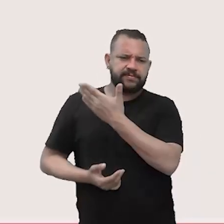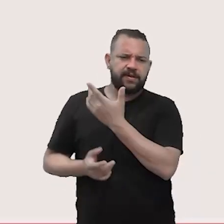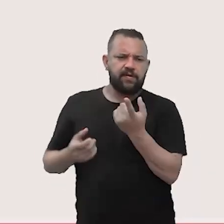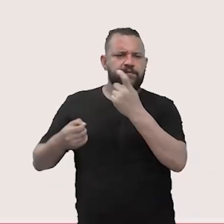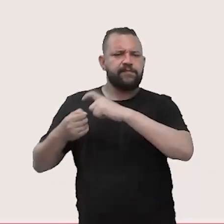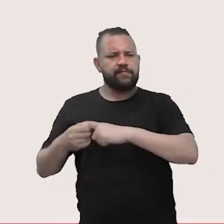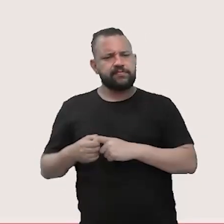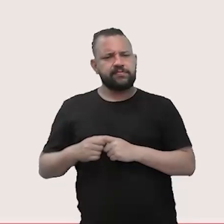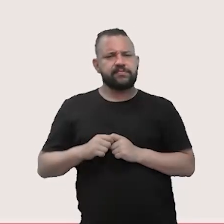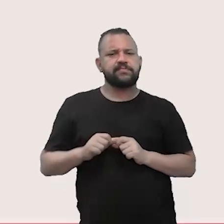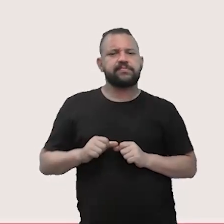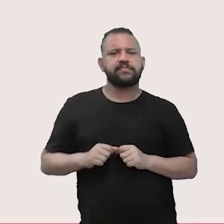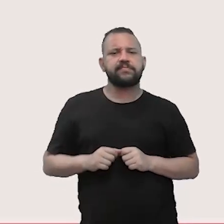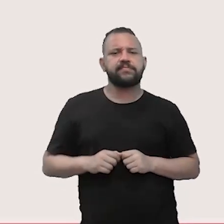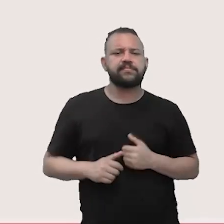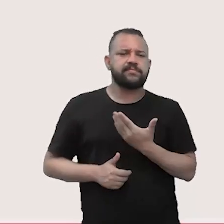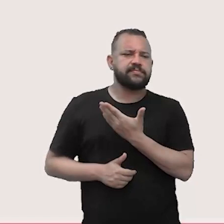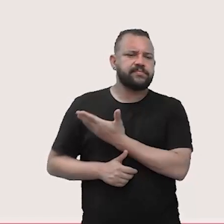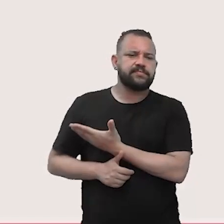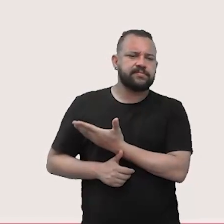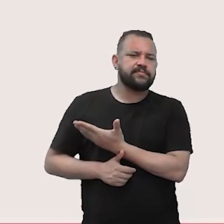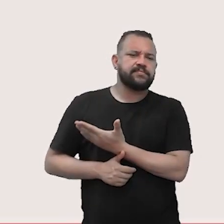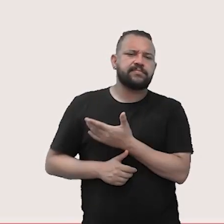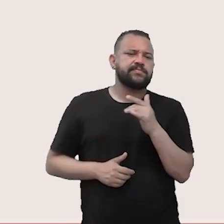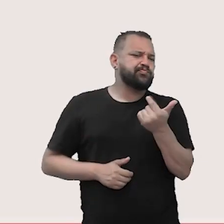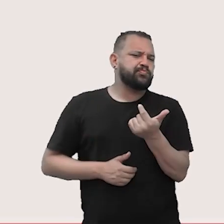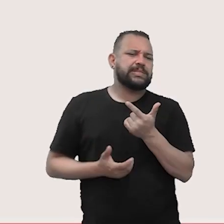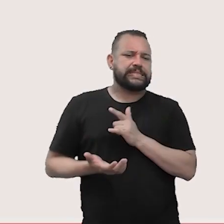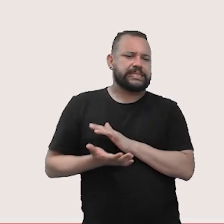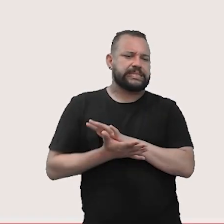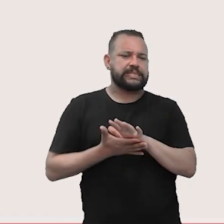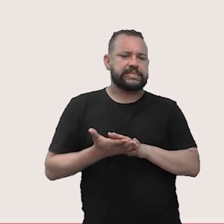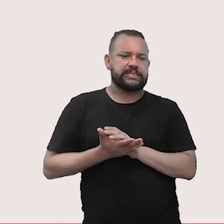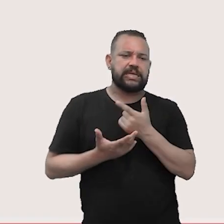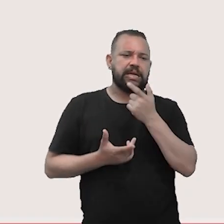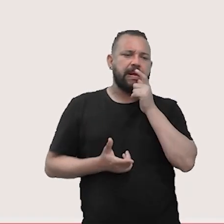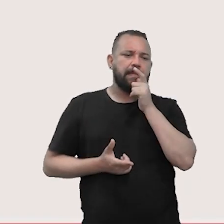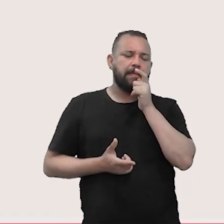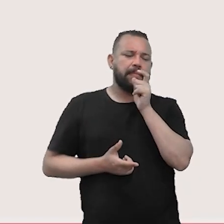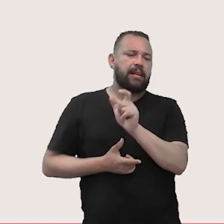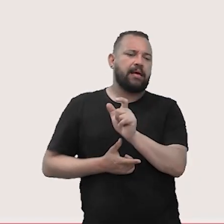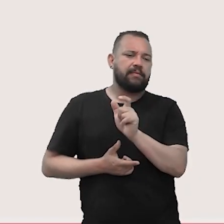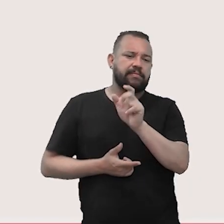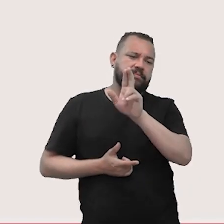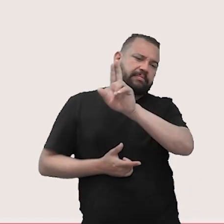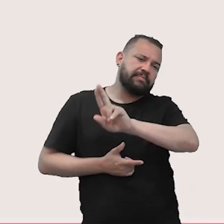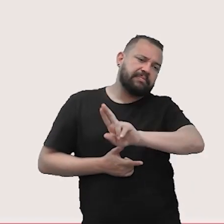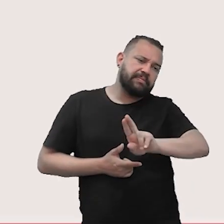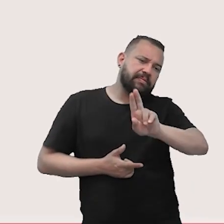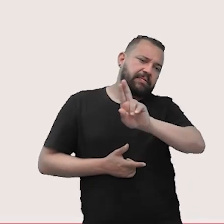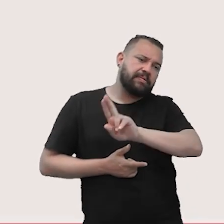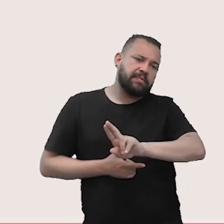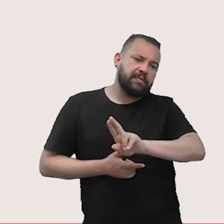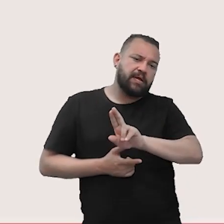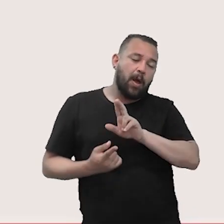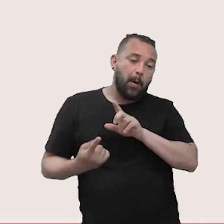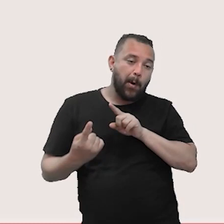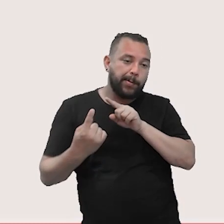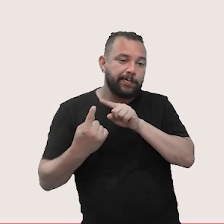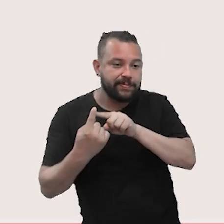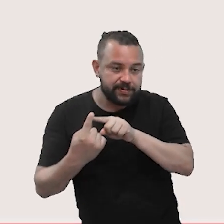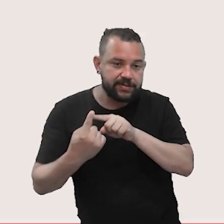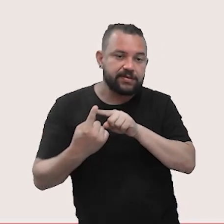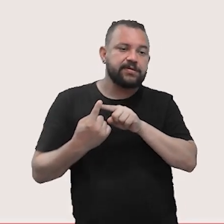questão, no texto. Olha aí, vê. Não existe nenhuma palavra dentro do texto que remete ou que infere, que mesmo